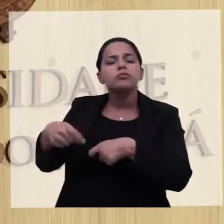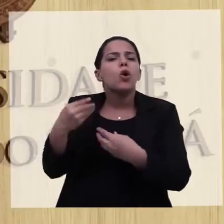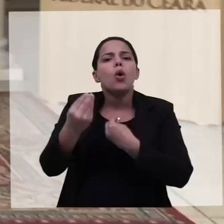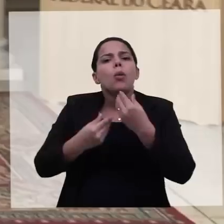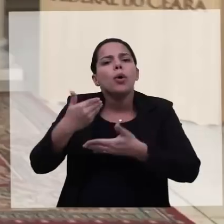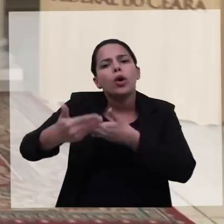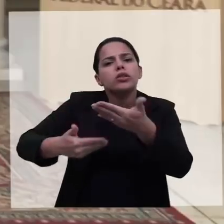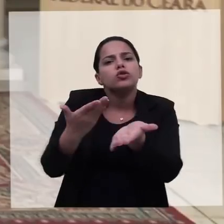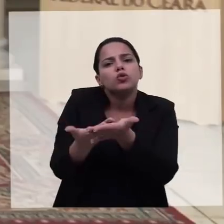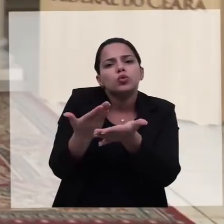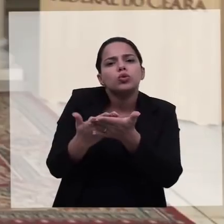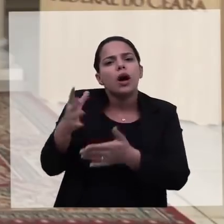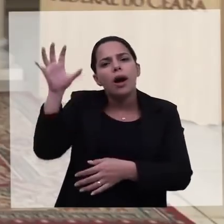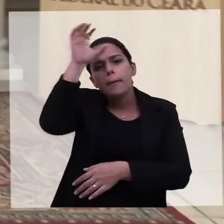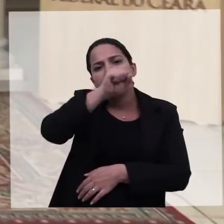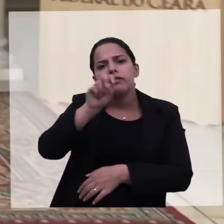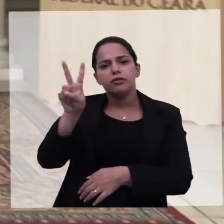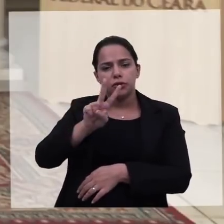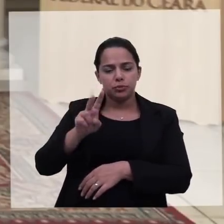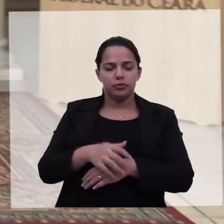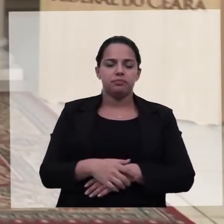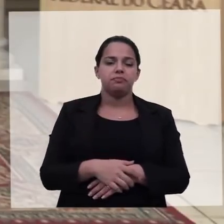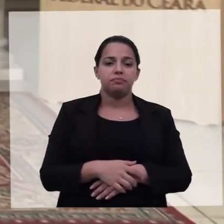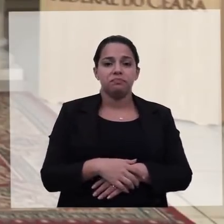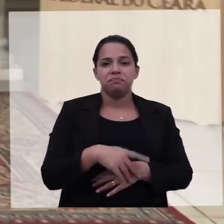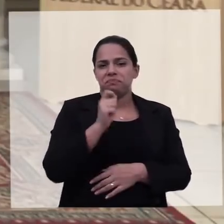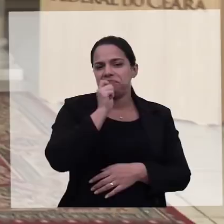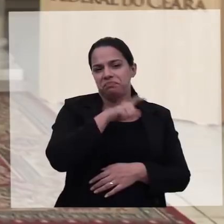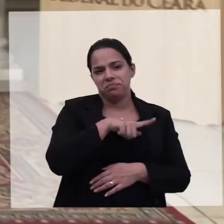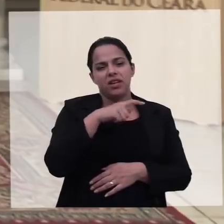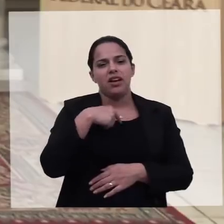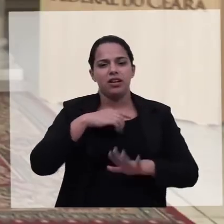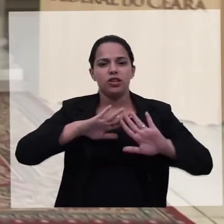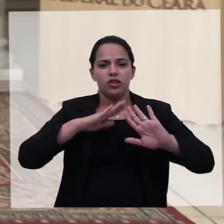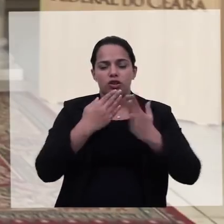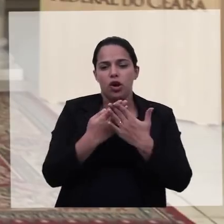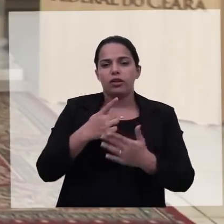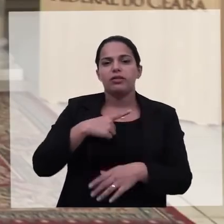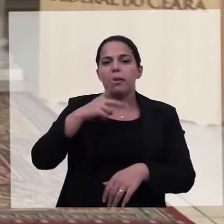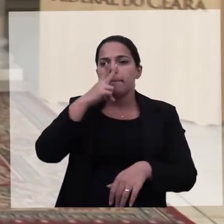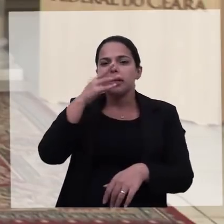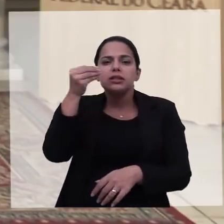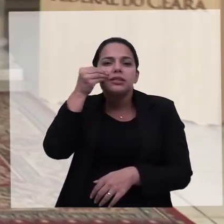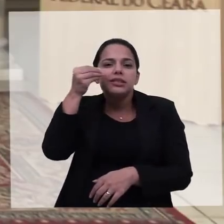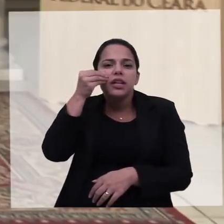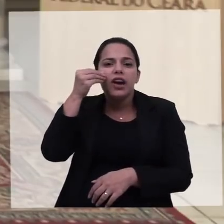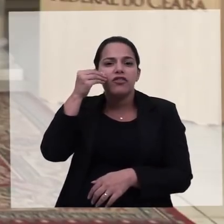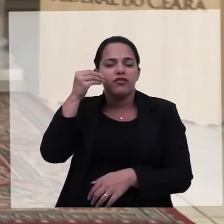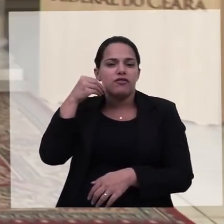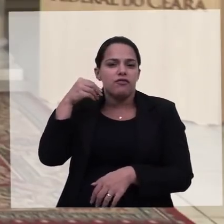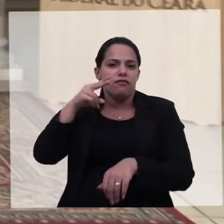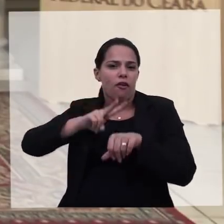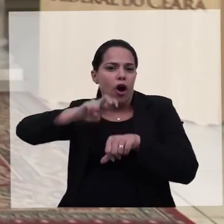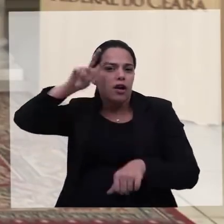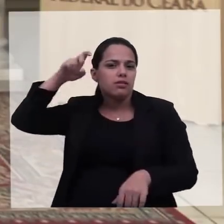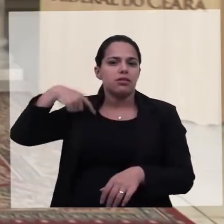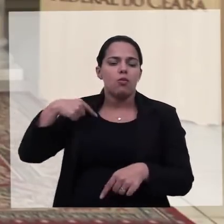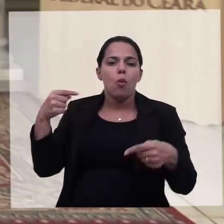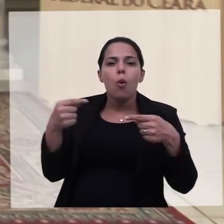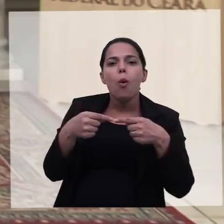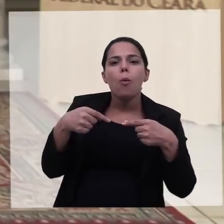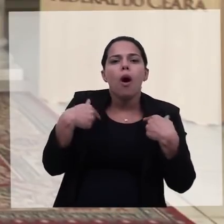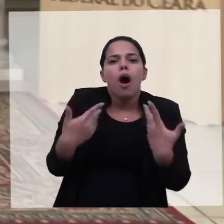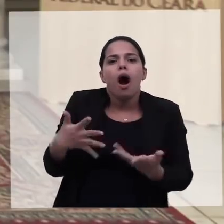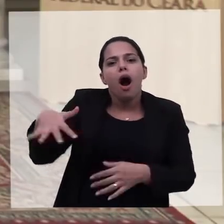para o vestibular? Foi engraçado, porque na escola a gente tem um teste vocacional. Quando eu fiz o teste vocacional, dava